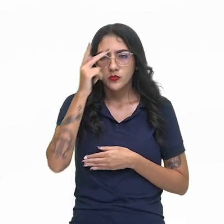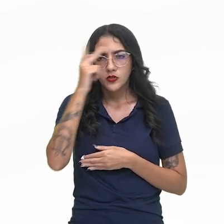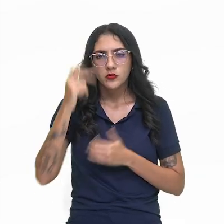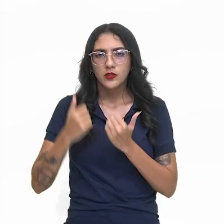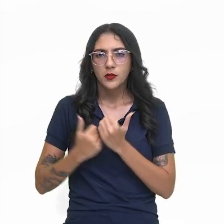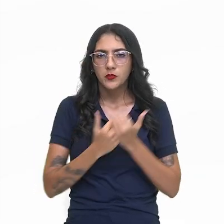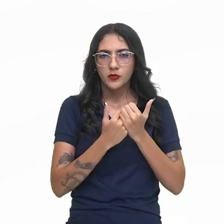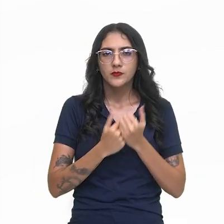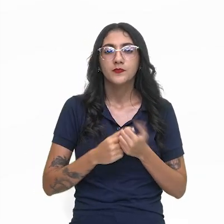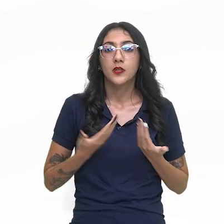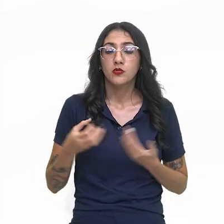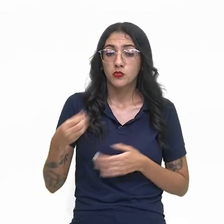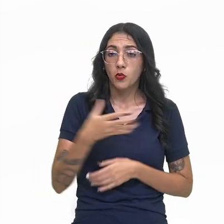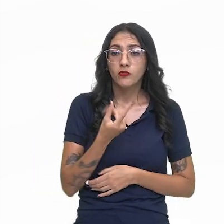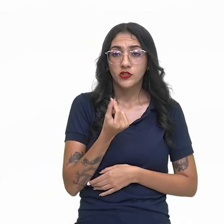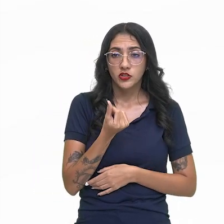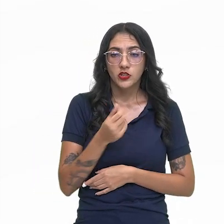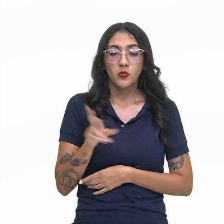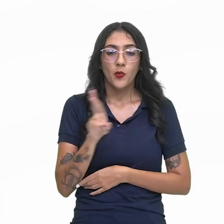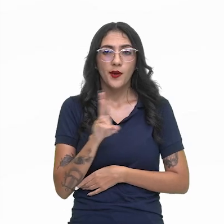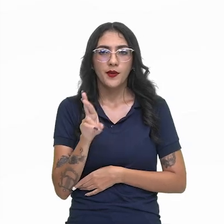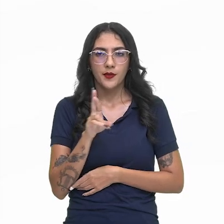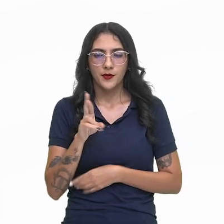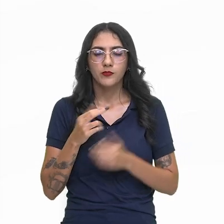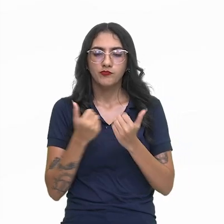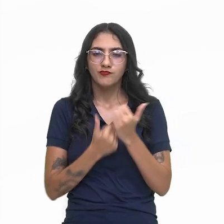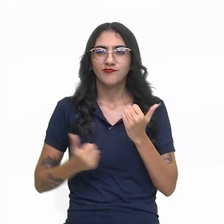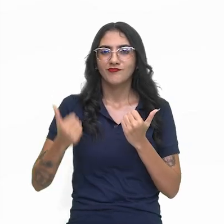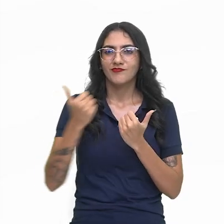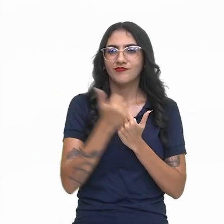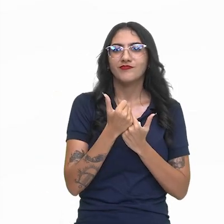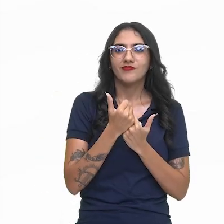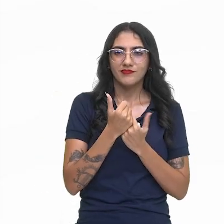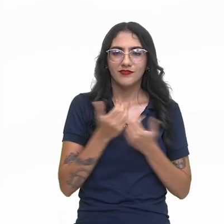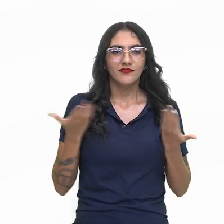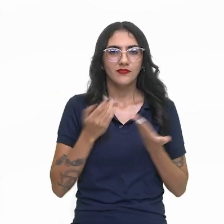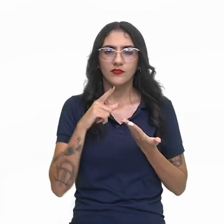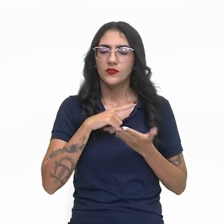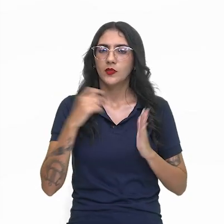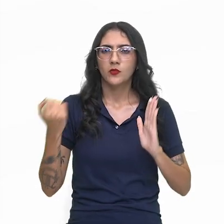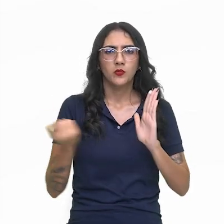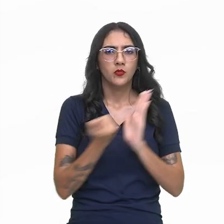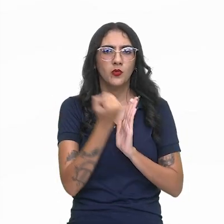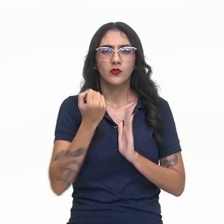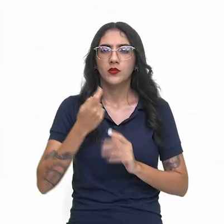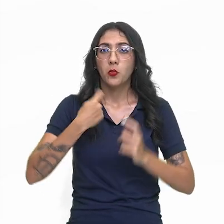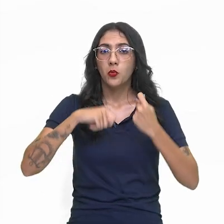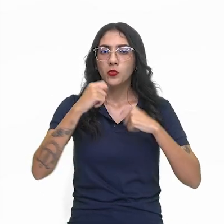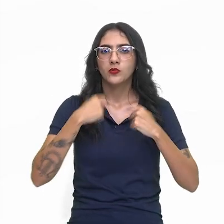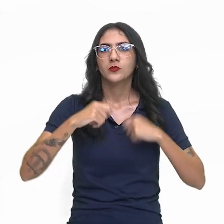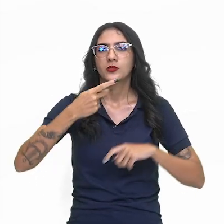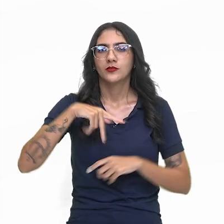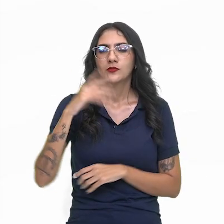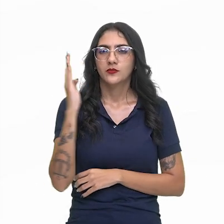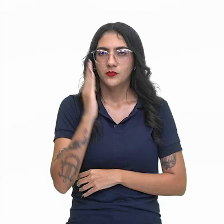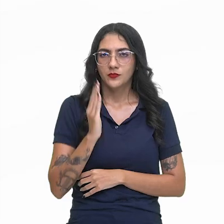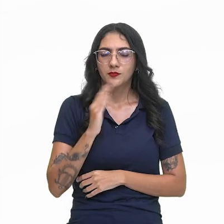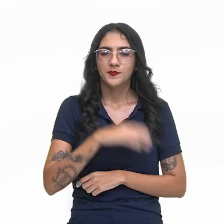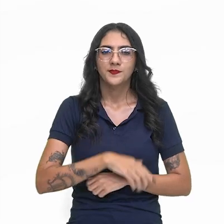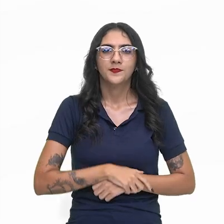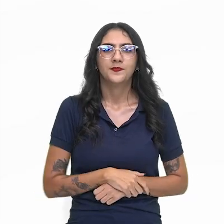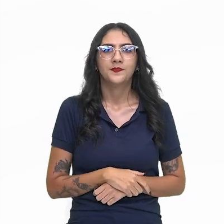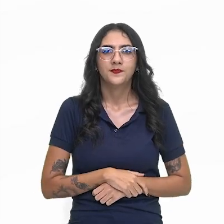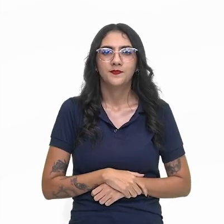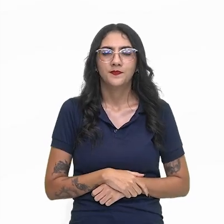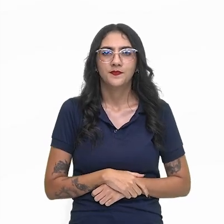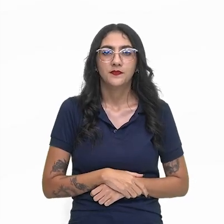real, substituiu o Cruzeiro Real e se tornou um marco na história econômica do Brasil. Vou mostrar para vocês